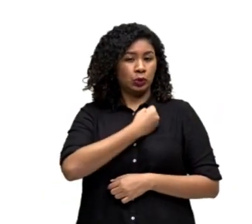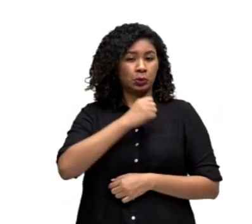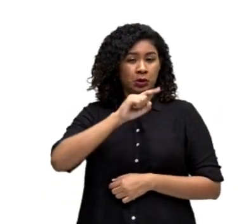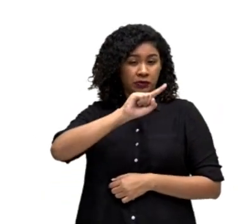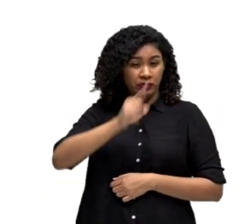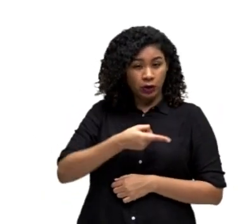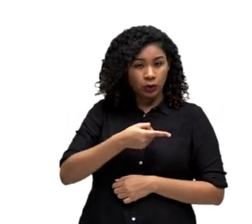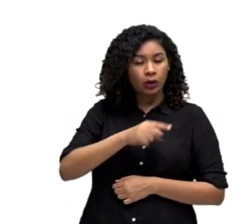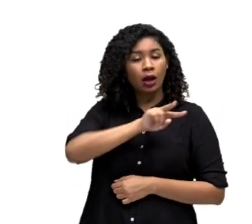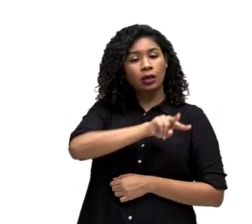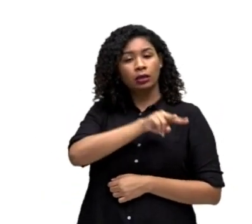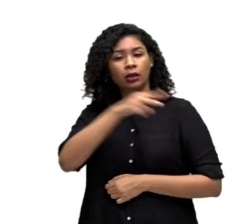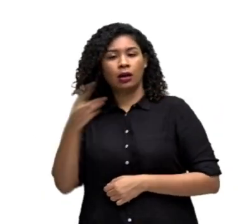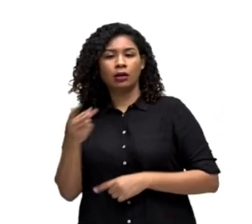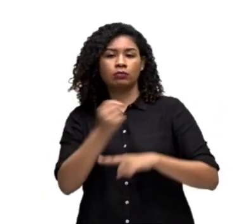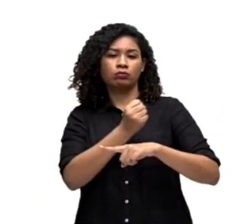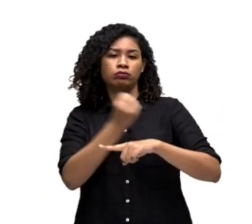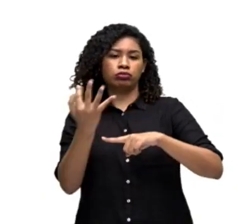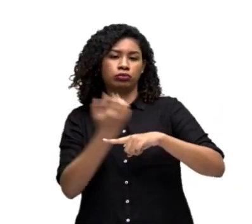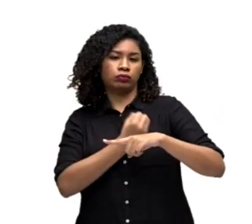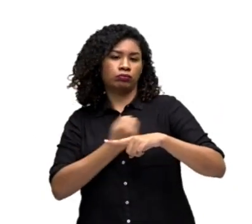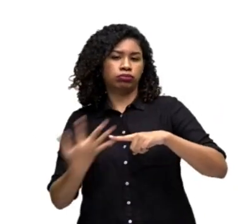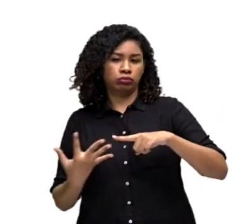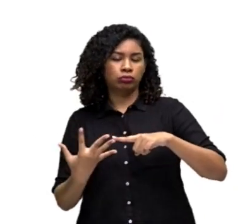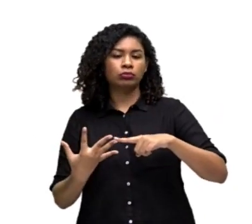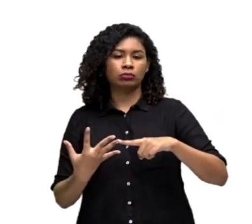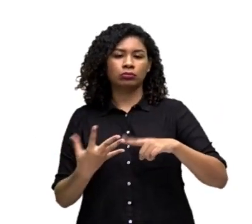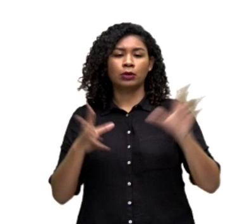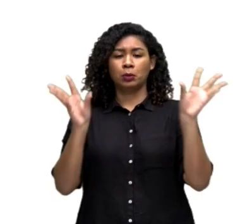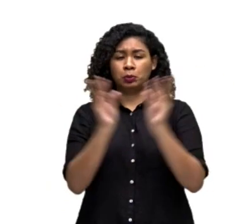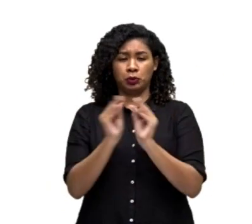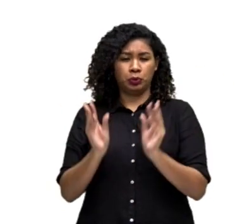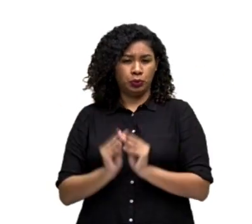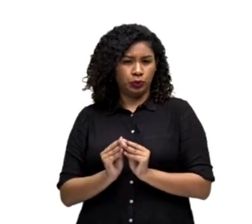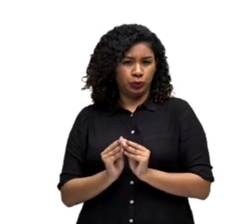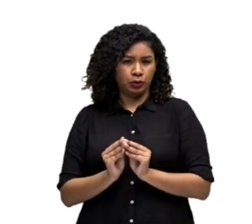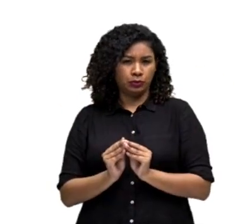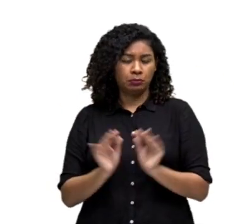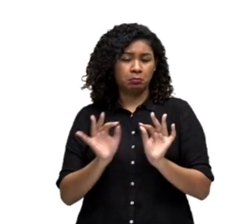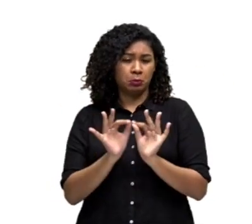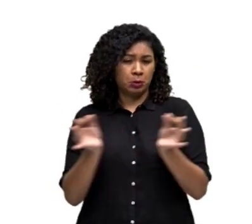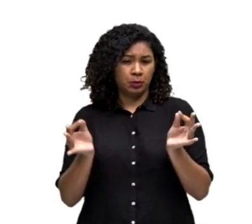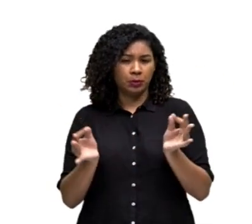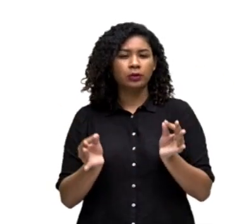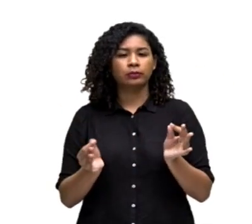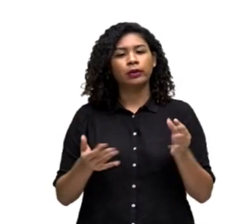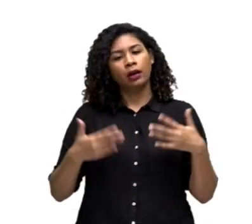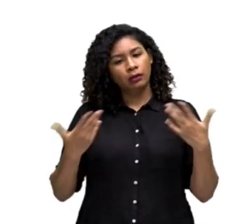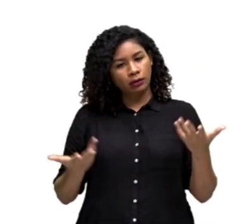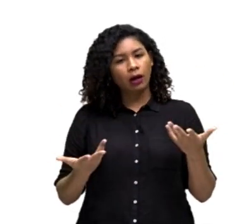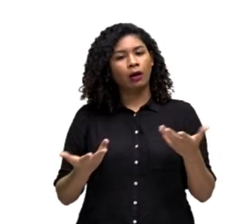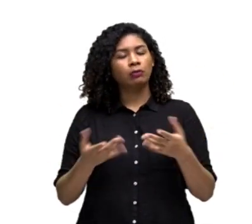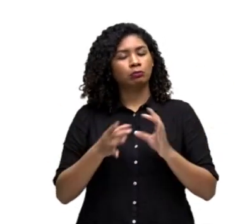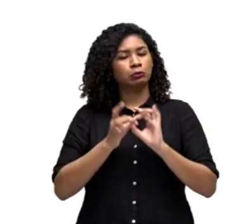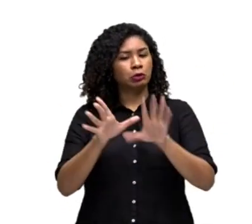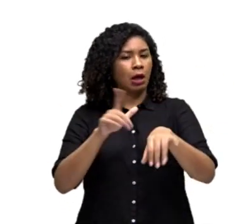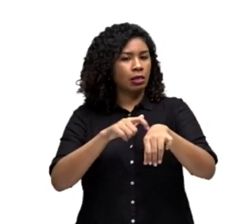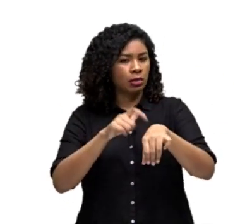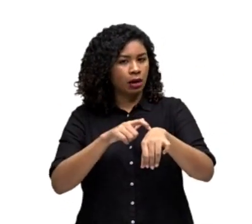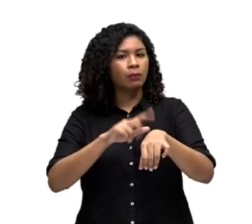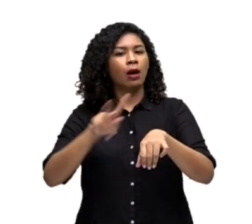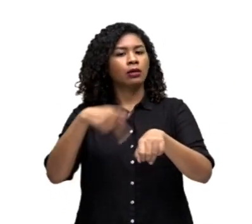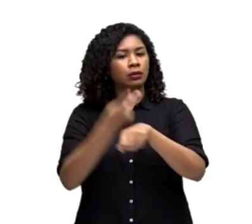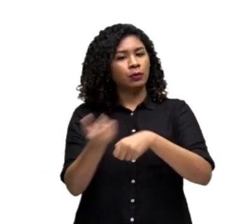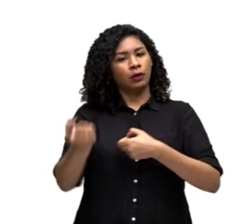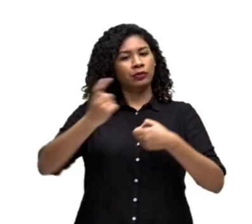em frações decimais e simplifique-as. Beleza? Então, daqui a pouco a gente retorna para